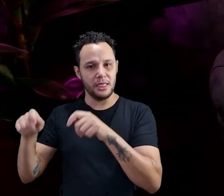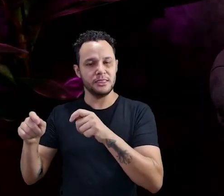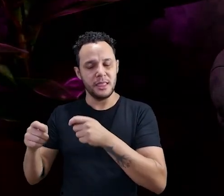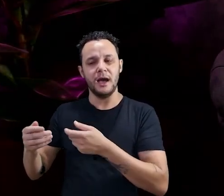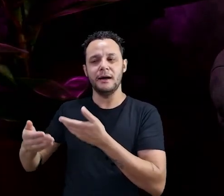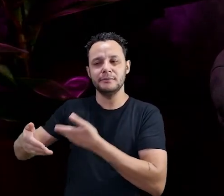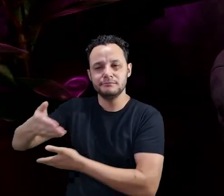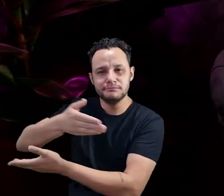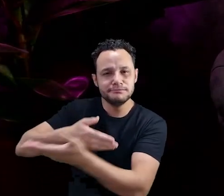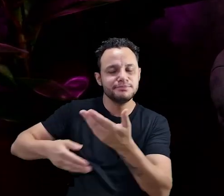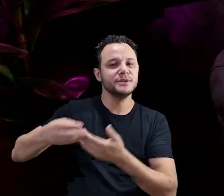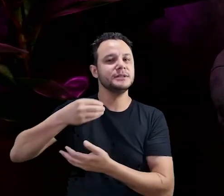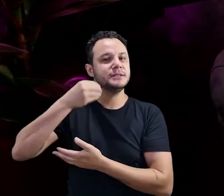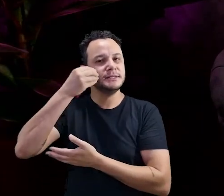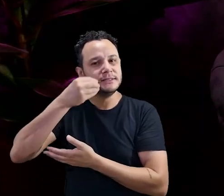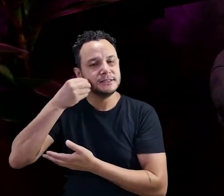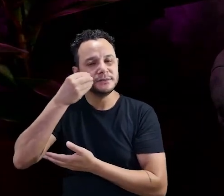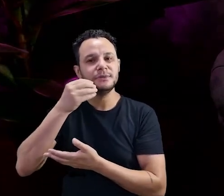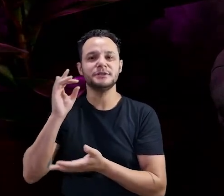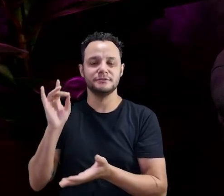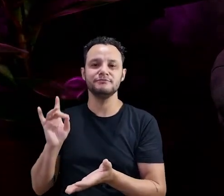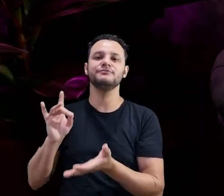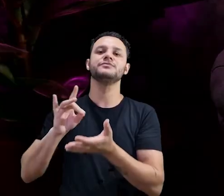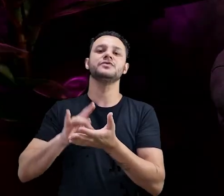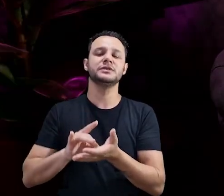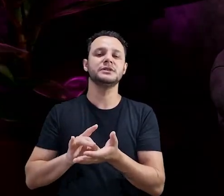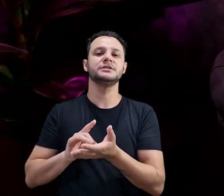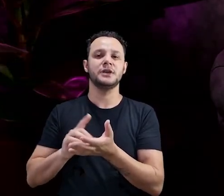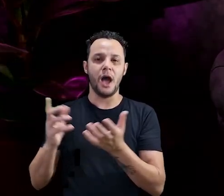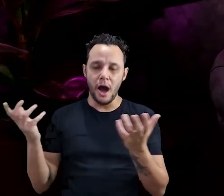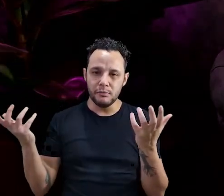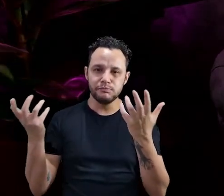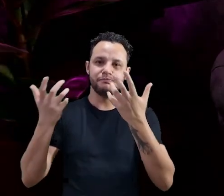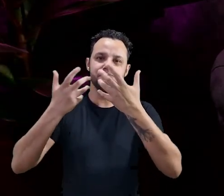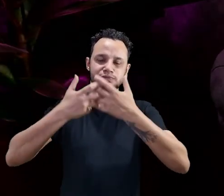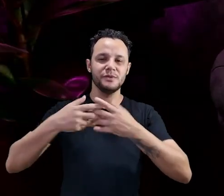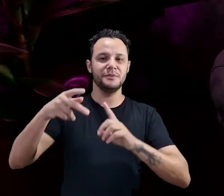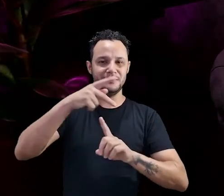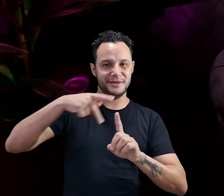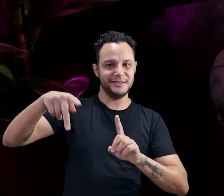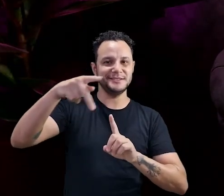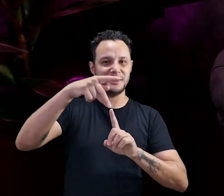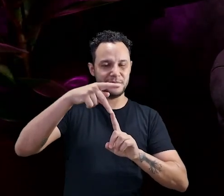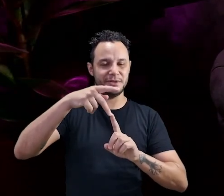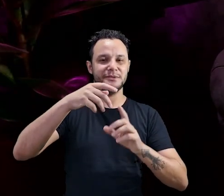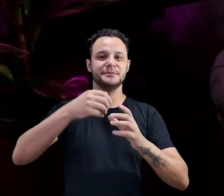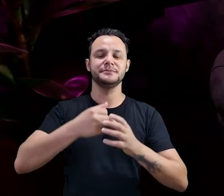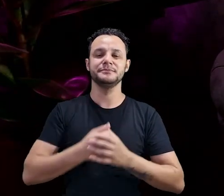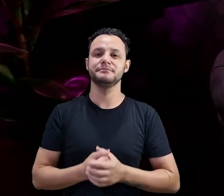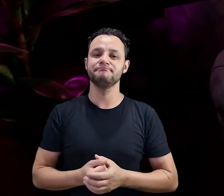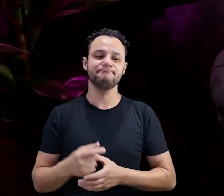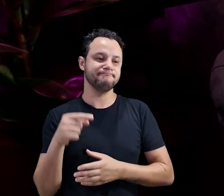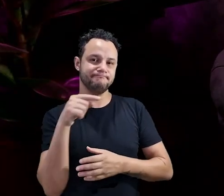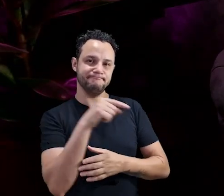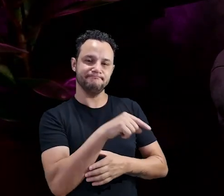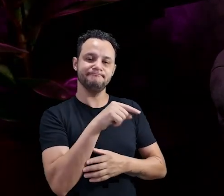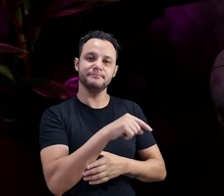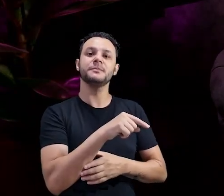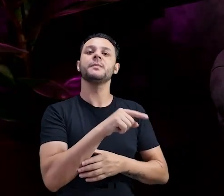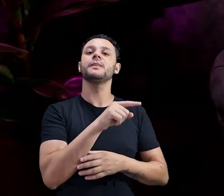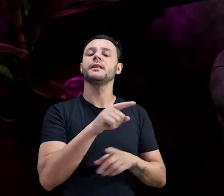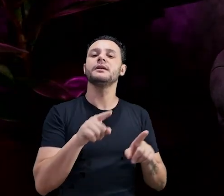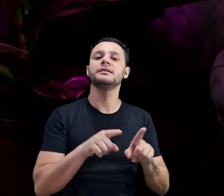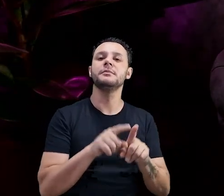momentos de reunião, troquem experiências e que possam de fato executar o planejamento realizado.